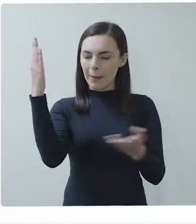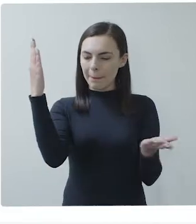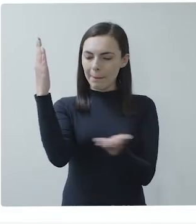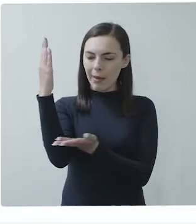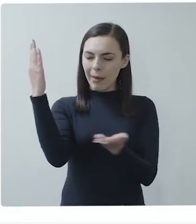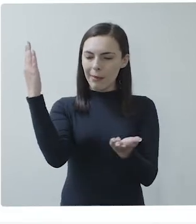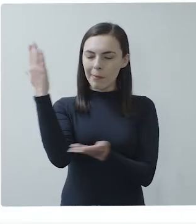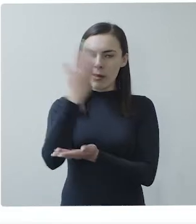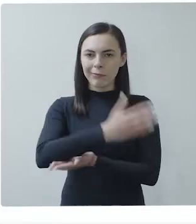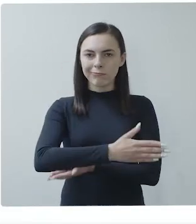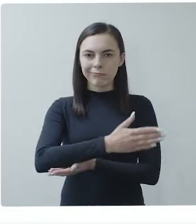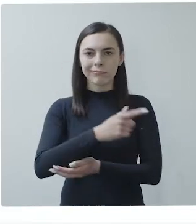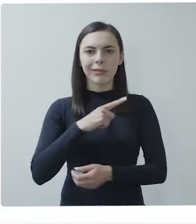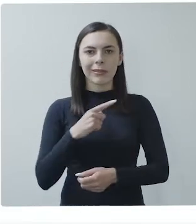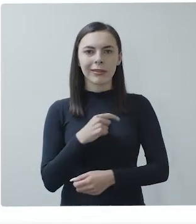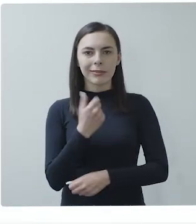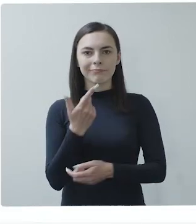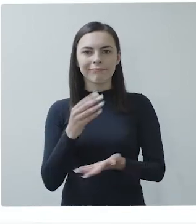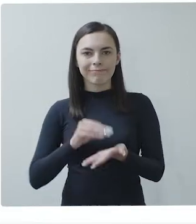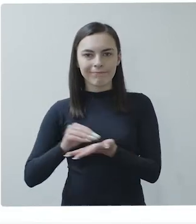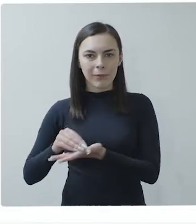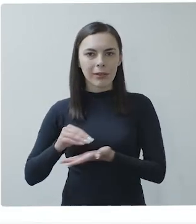cortadas, desmatamento,